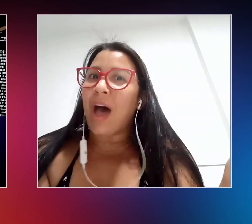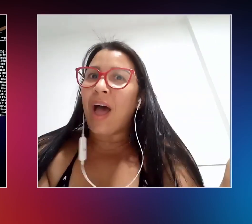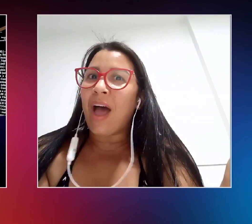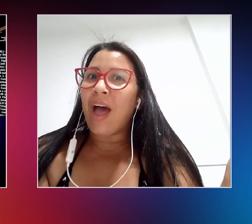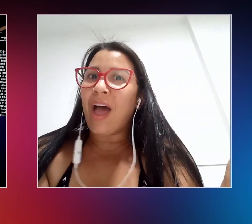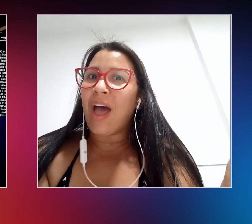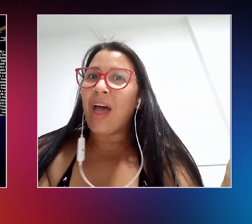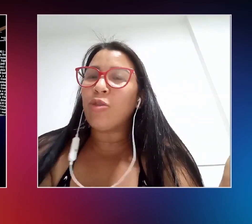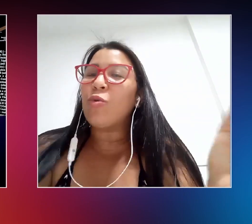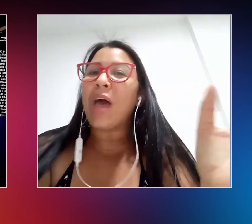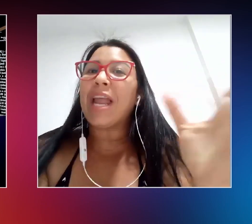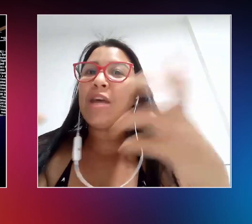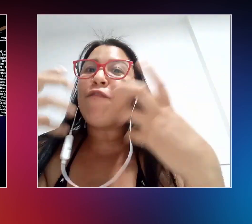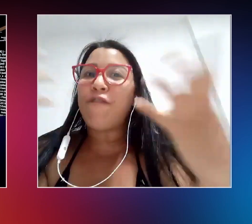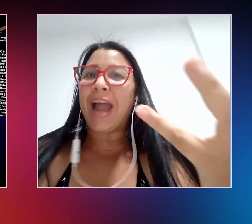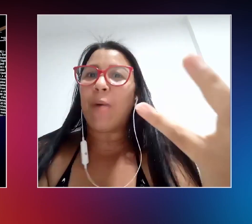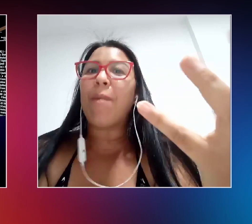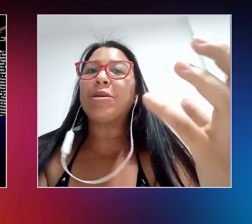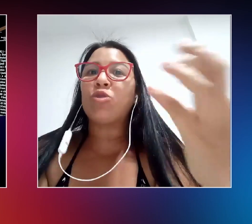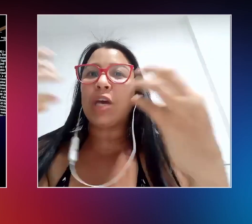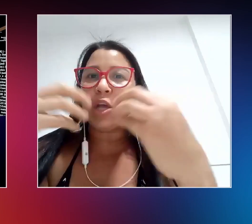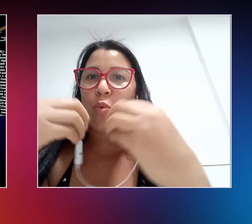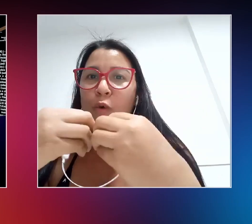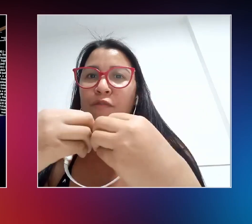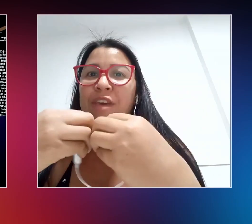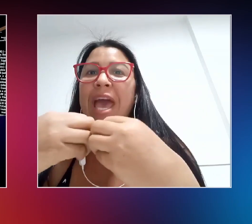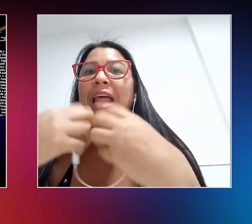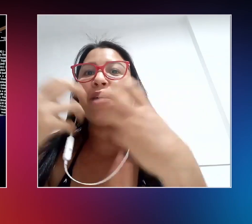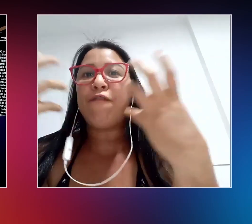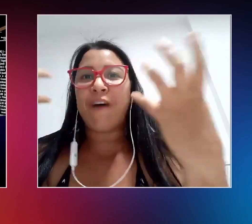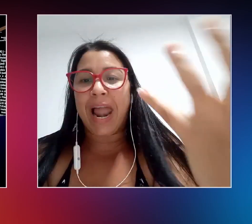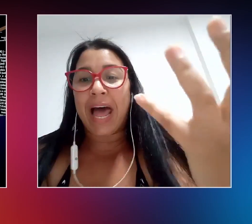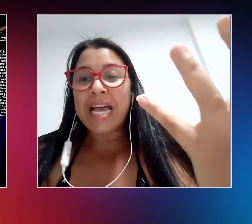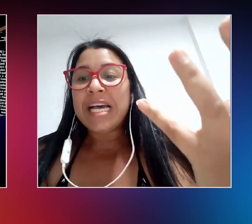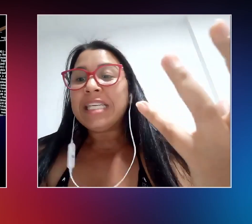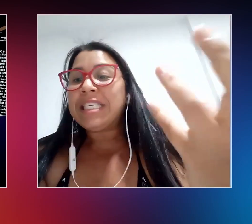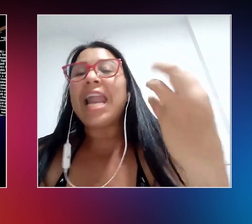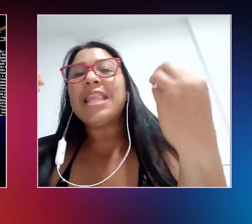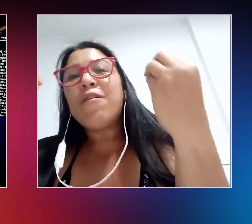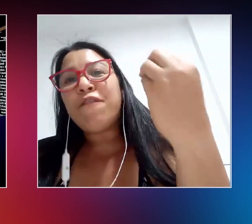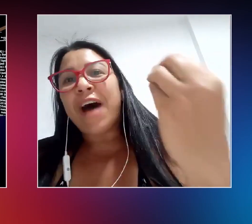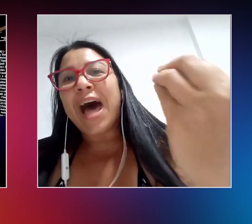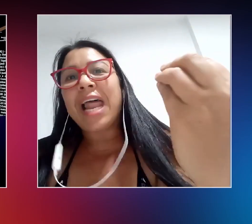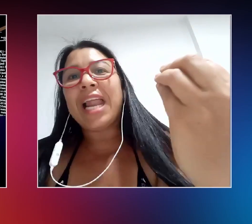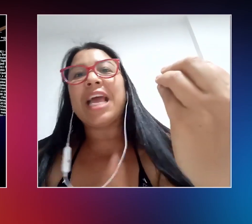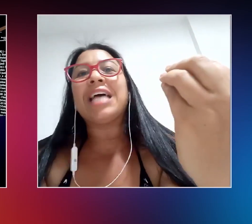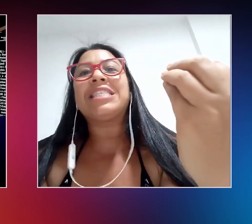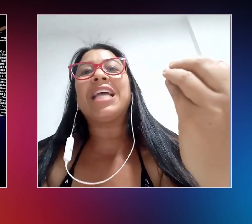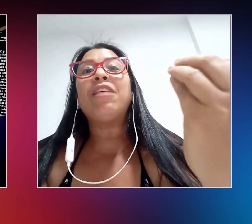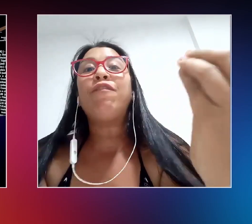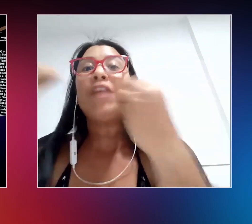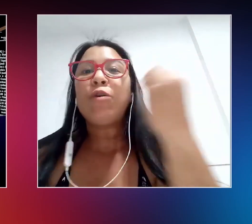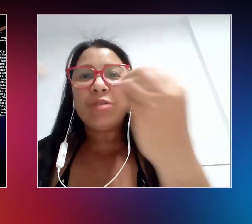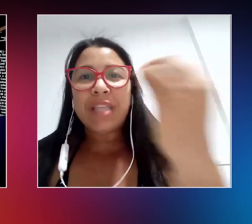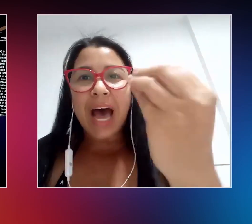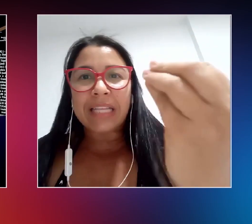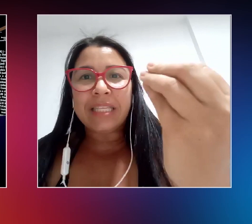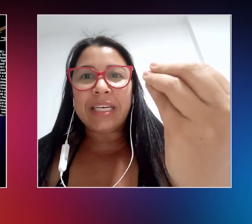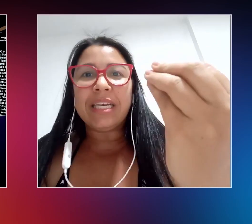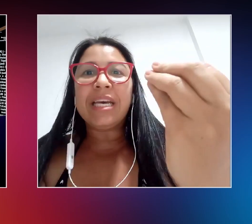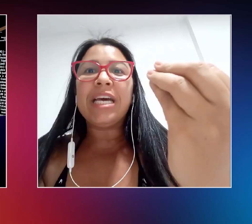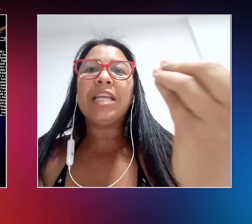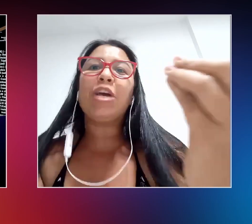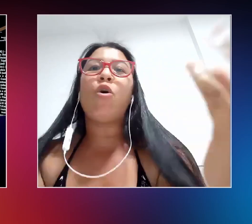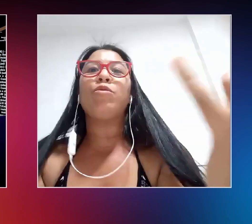escuta. Ela não fala. Uma pessoa que não ouve, ela não fala. Não fala. Ela tem essa